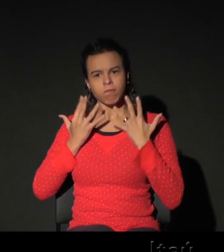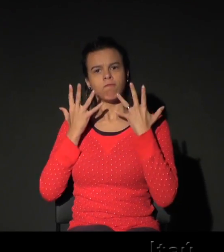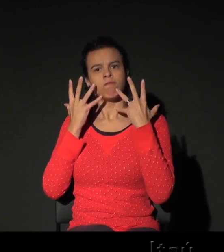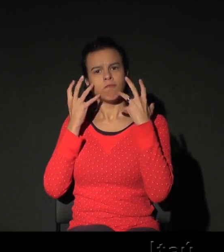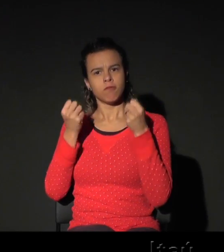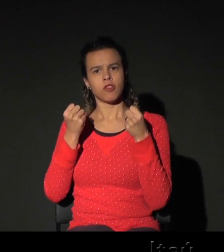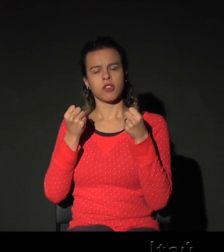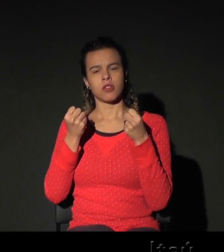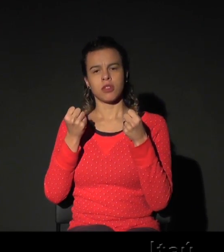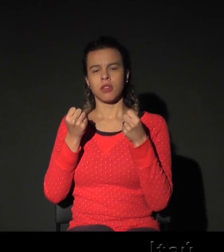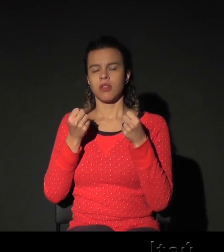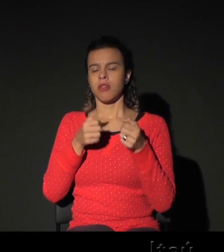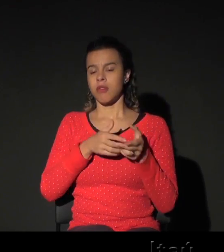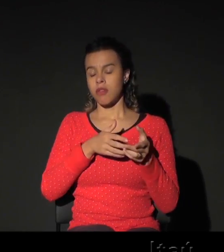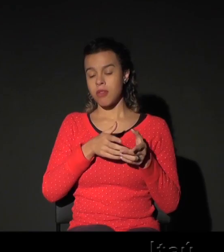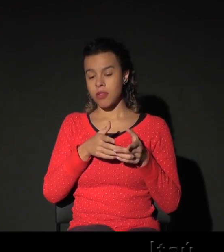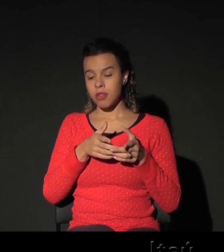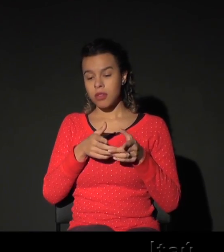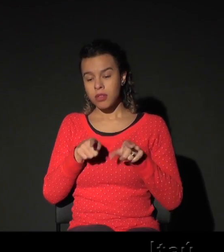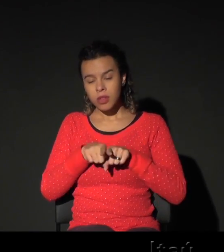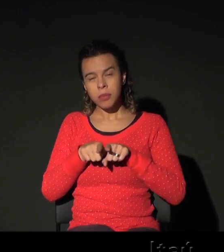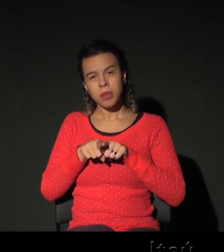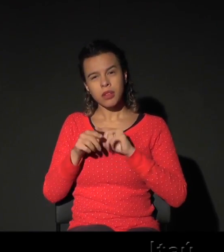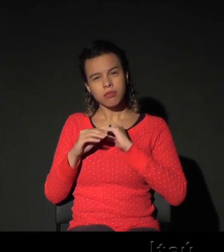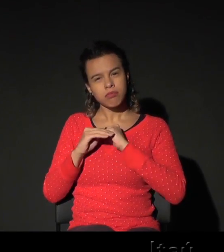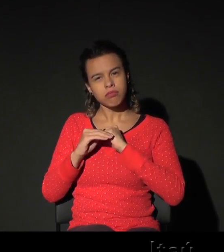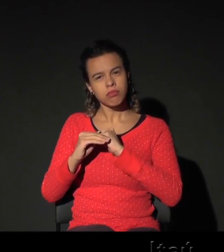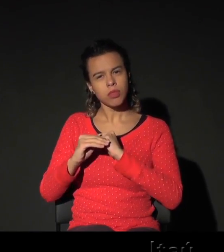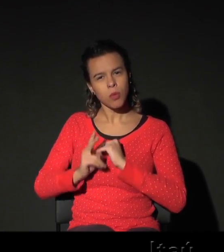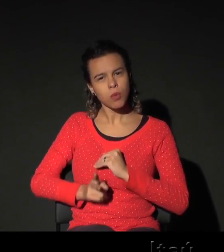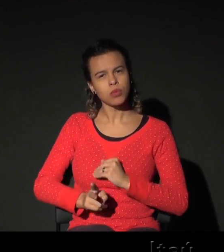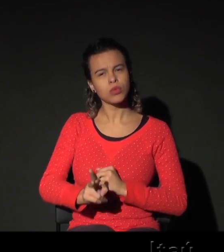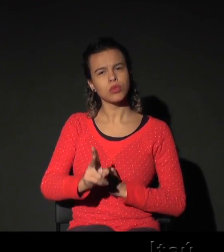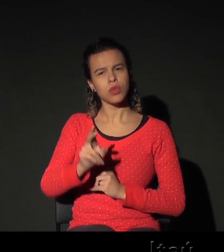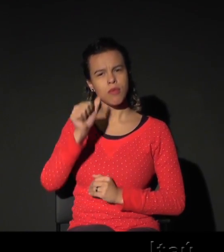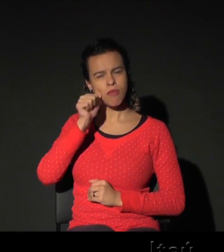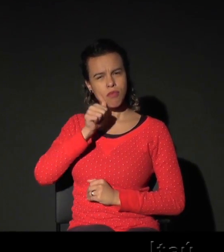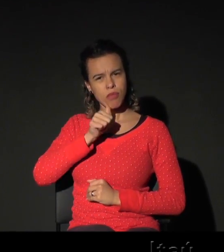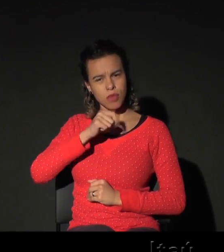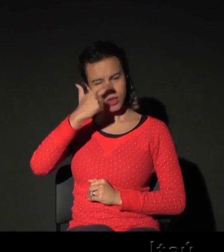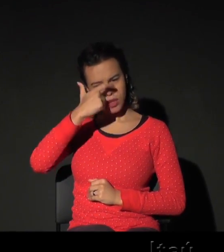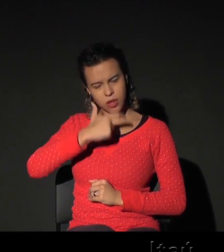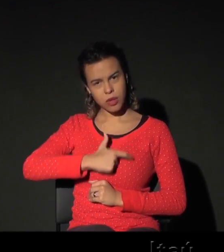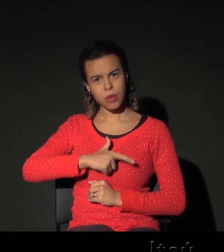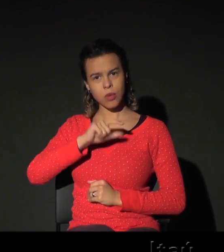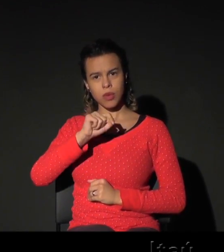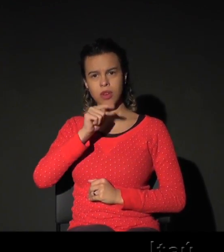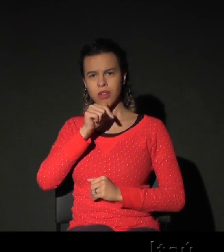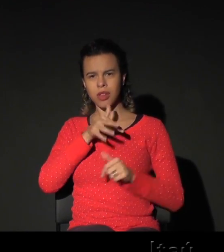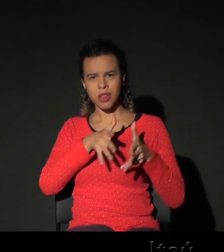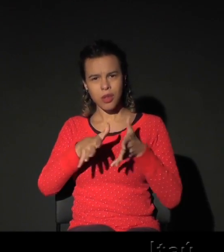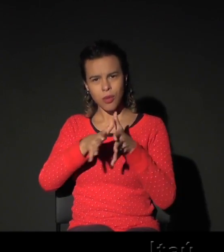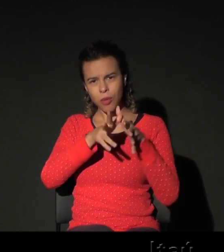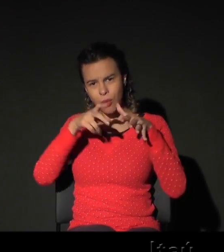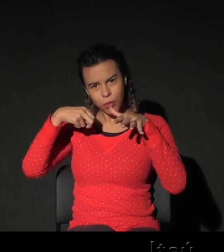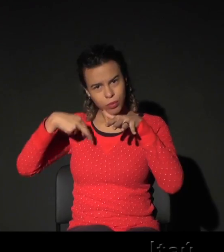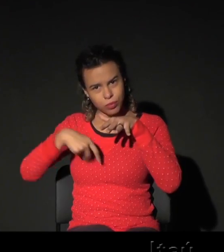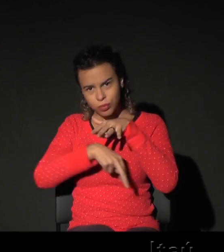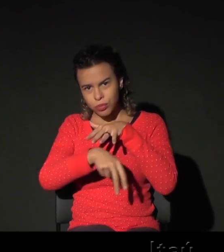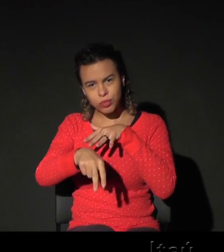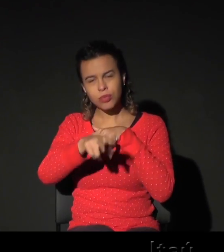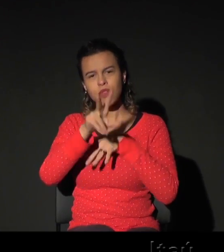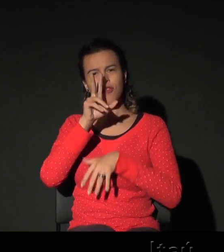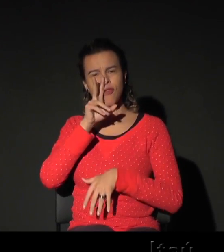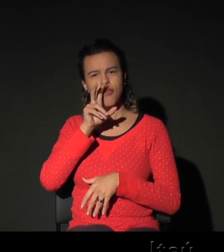força nós temos que manter essa mulher que corre por debaixo dos rios